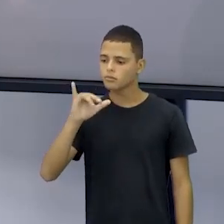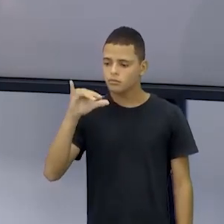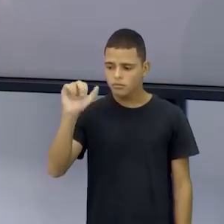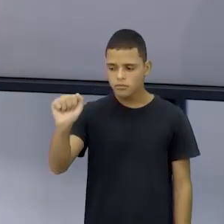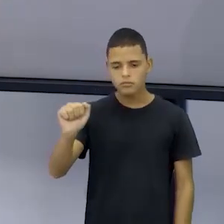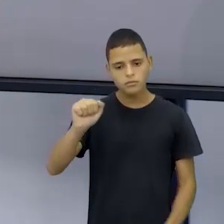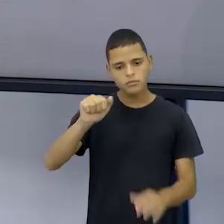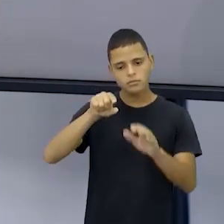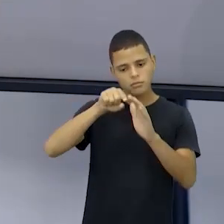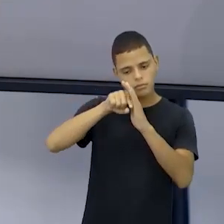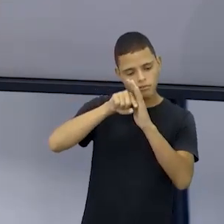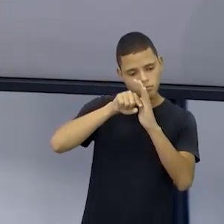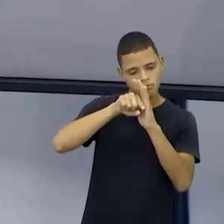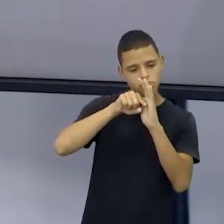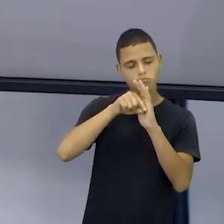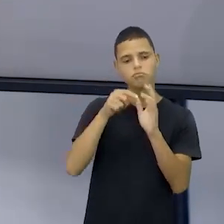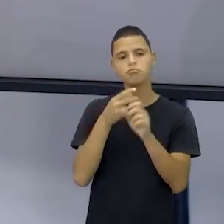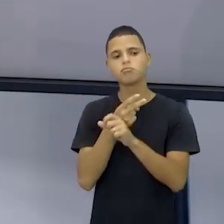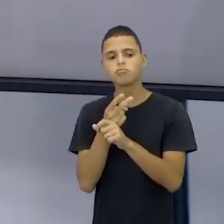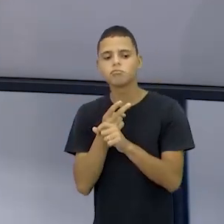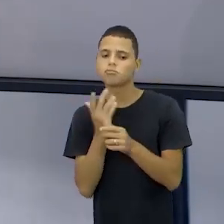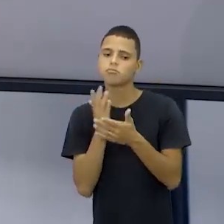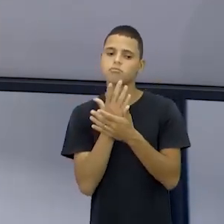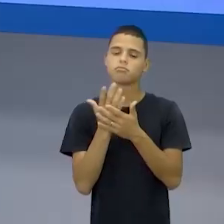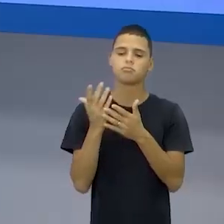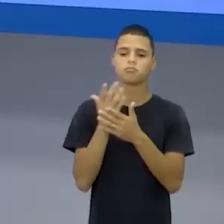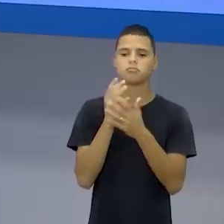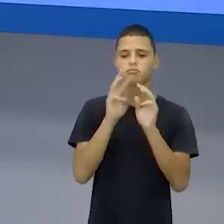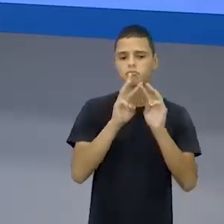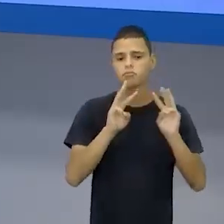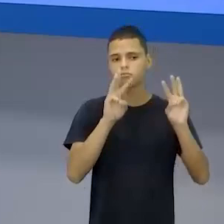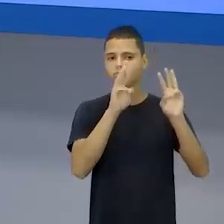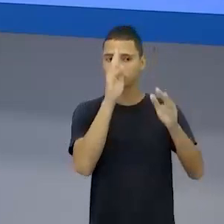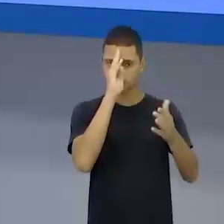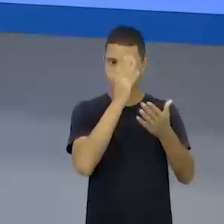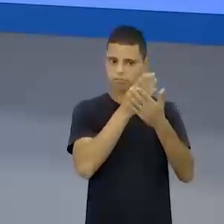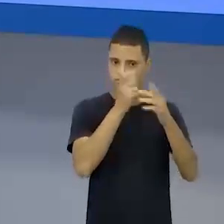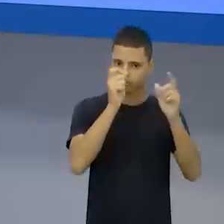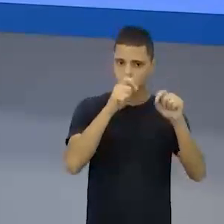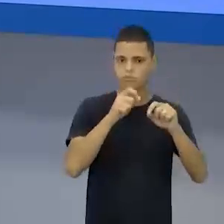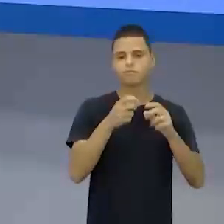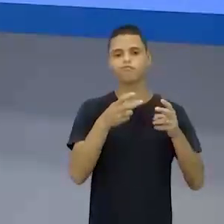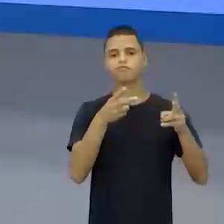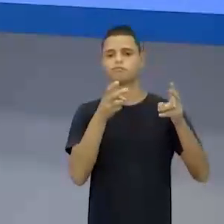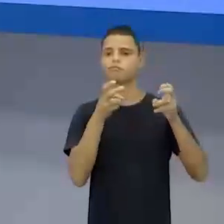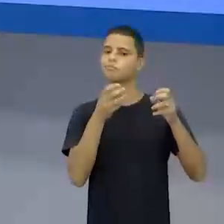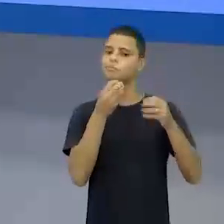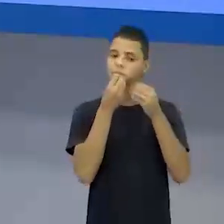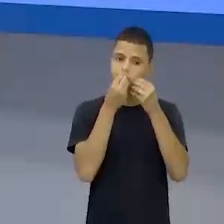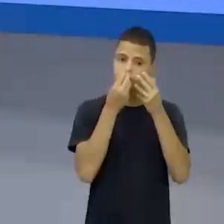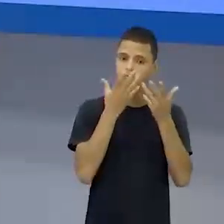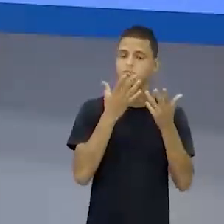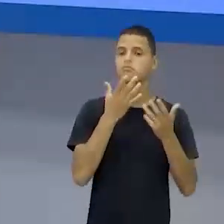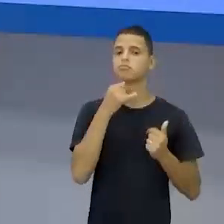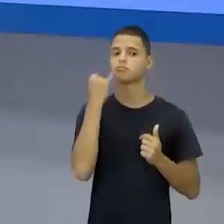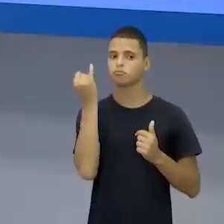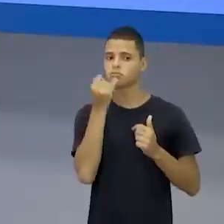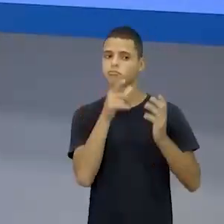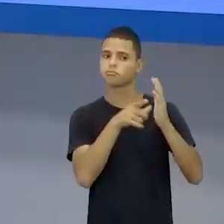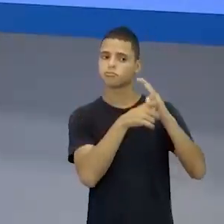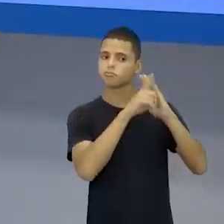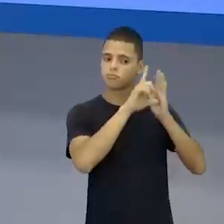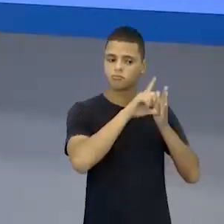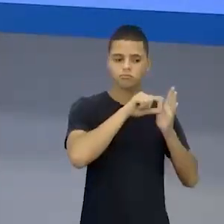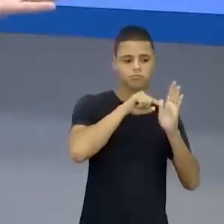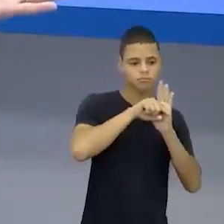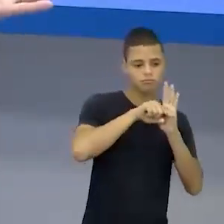pesquisar e planejar e procurar em sites confiáveis. E perceber, né, o quanto é importante fazer uma pesquisa para sair comprando alguma